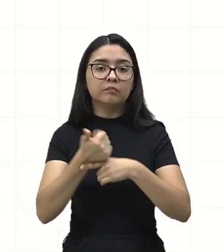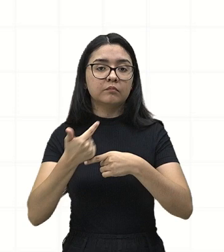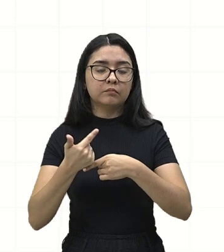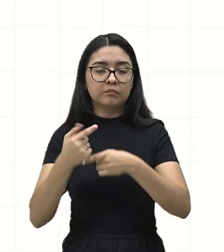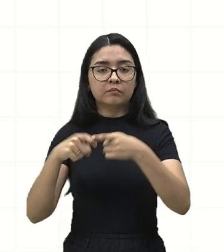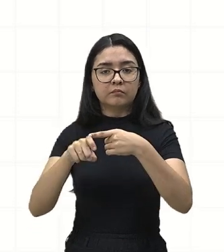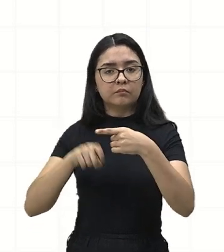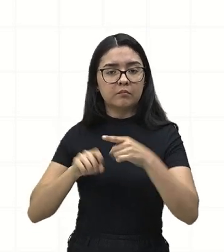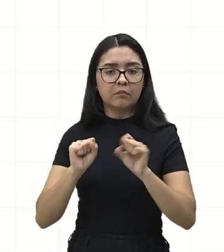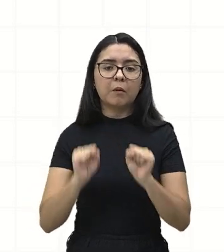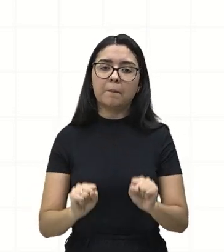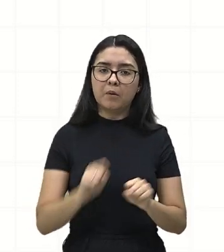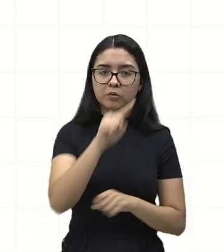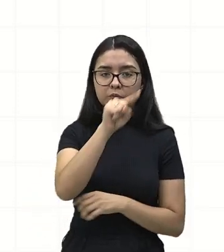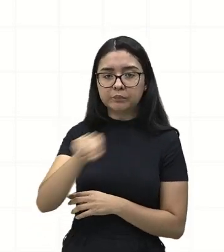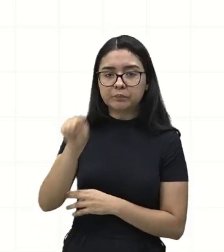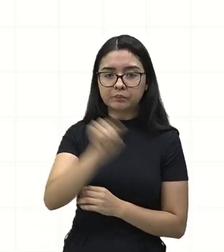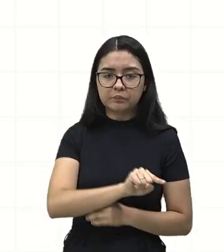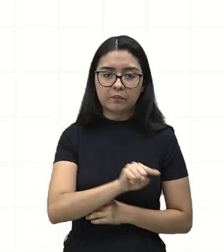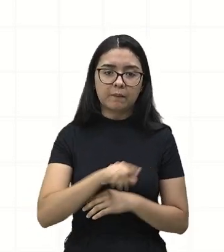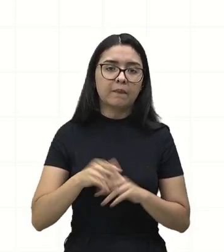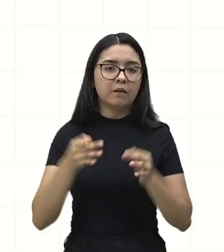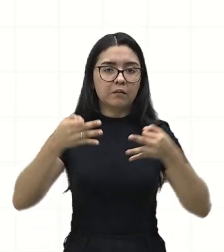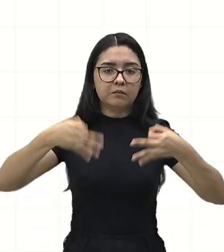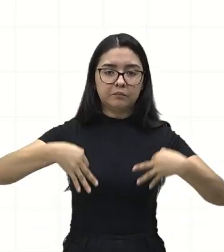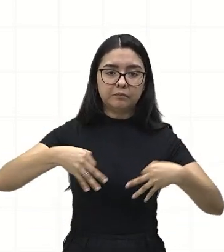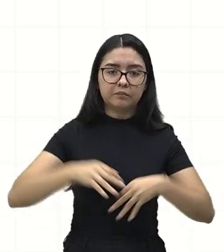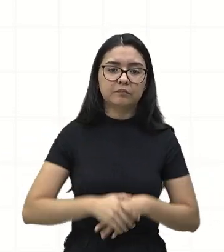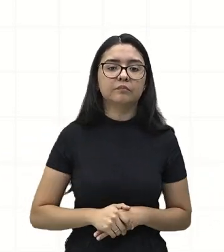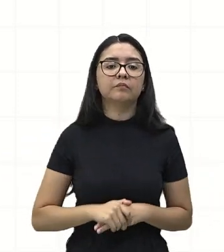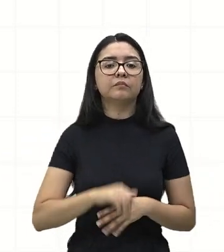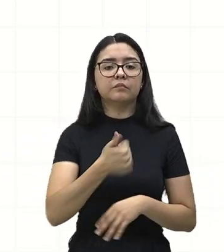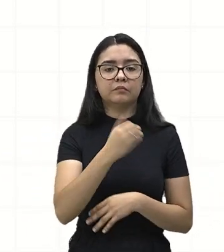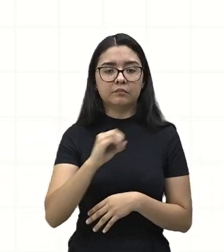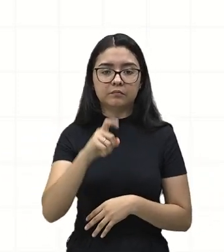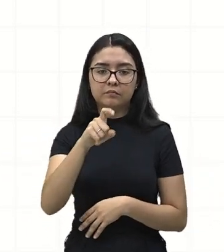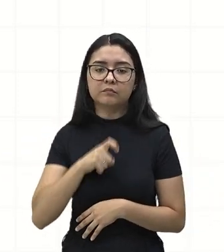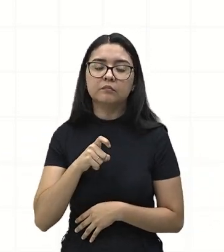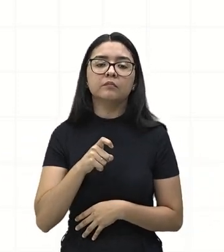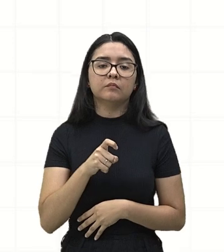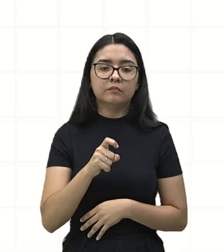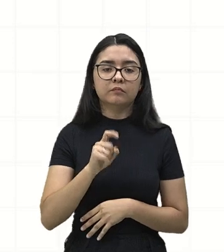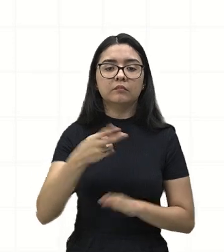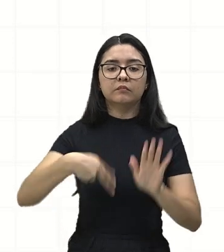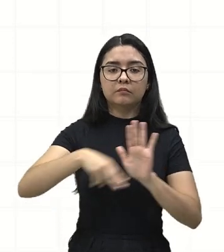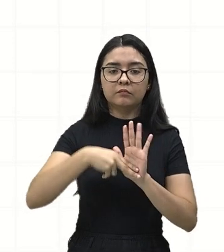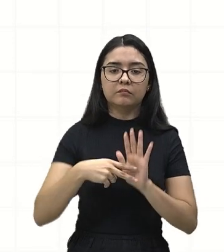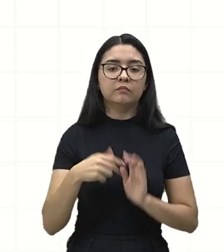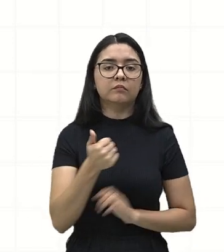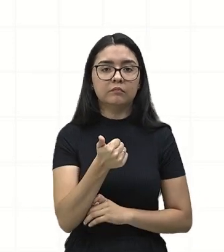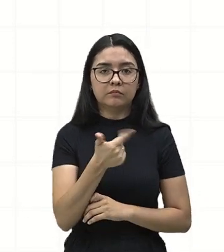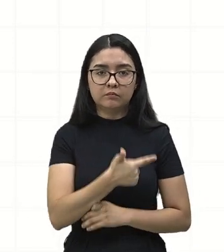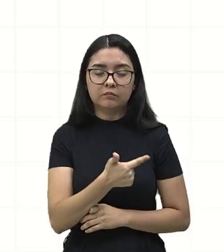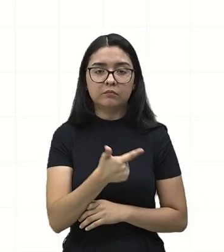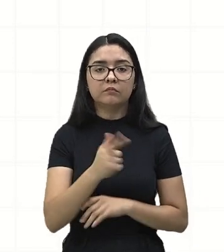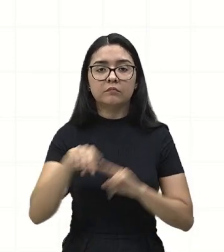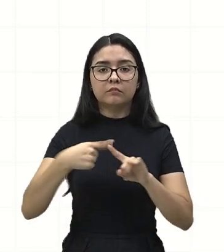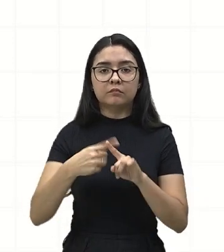Posso fazer o produto dos meios pelos extremos, correto? Então, vai ficar 10x é igual a 12 vezes